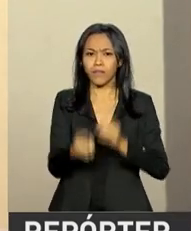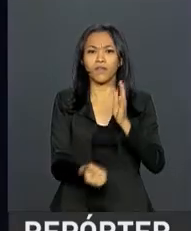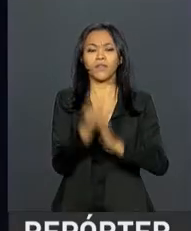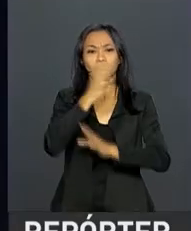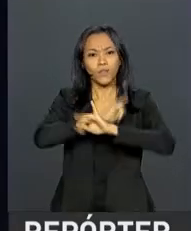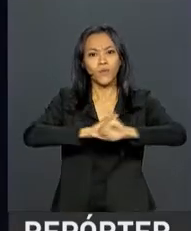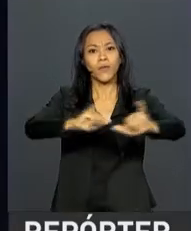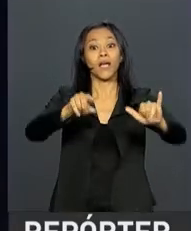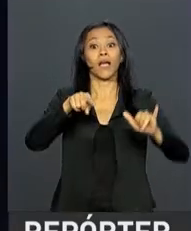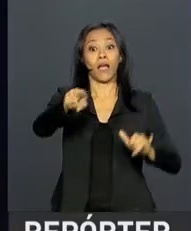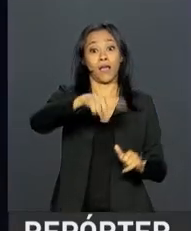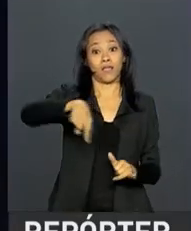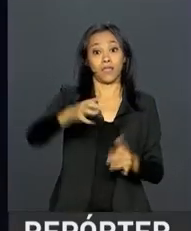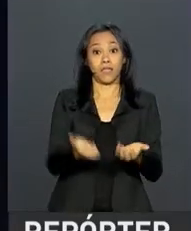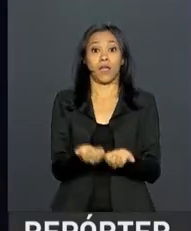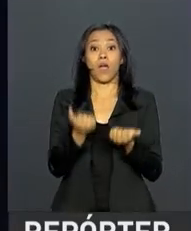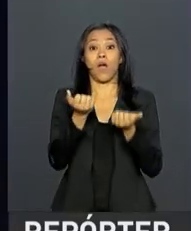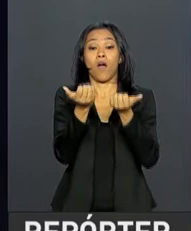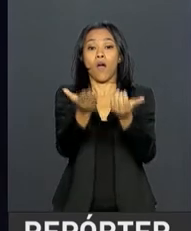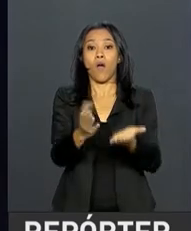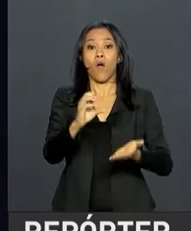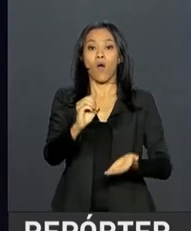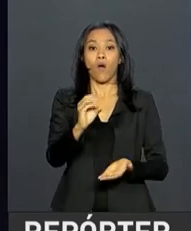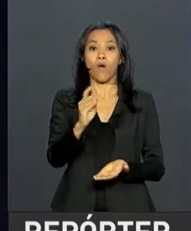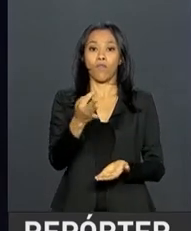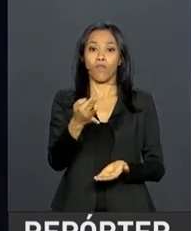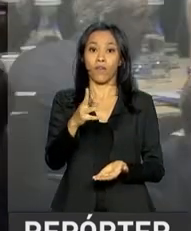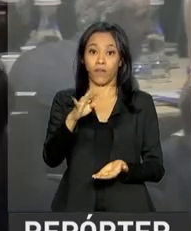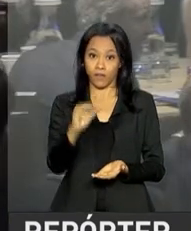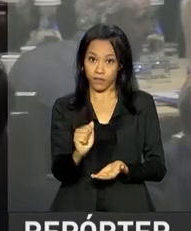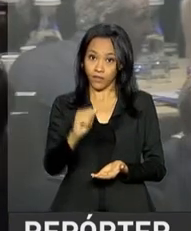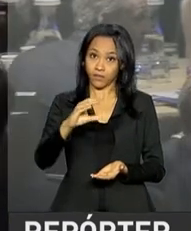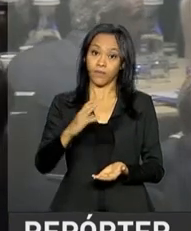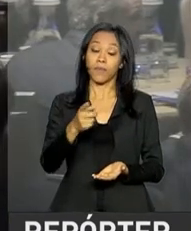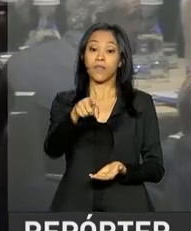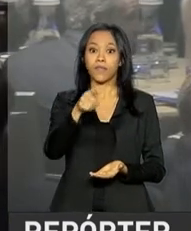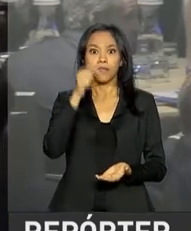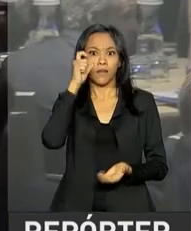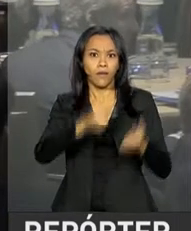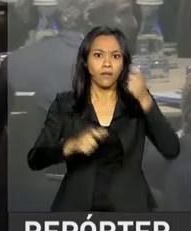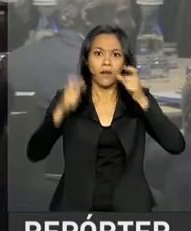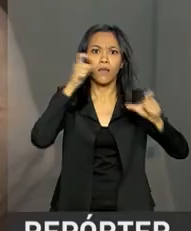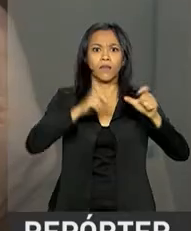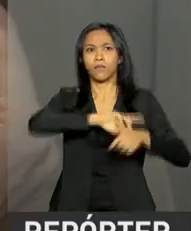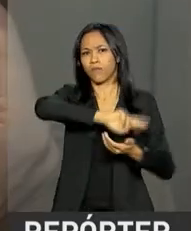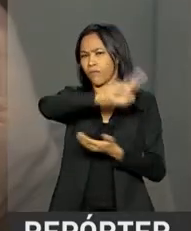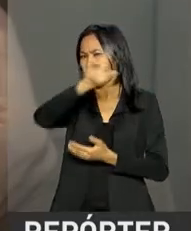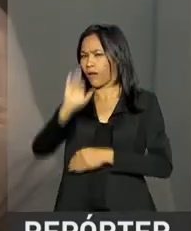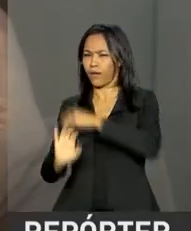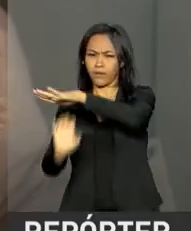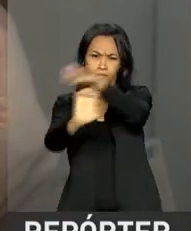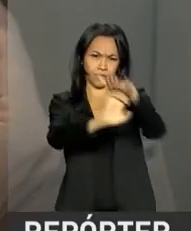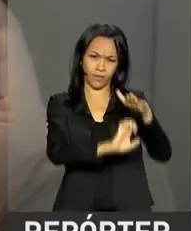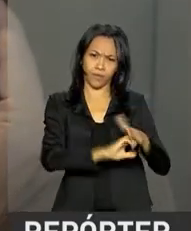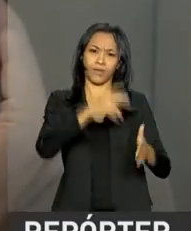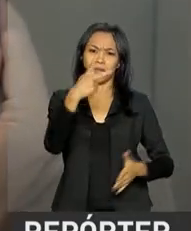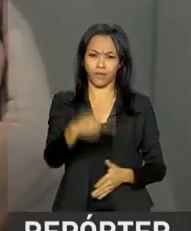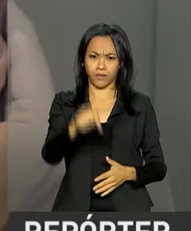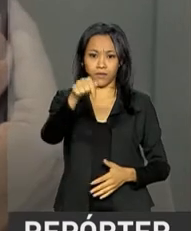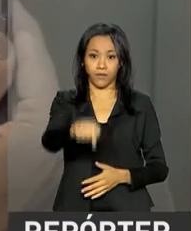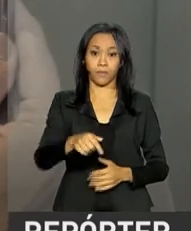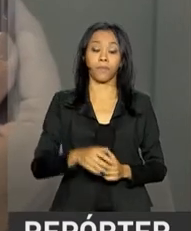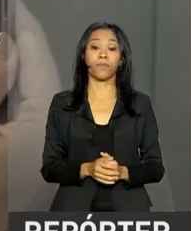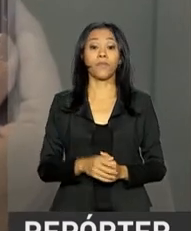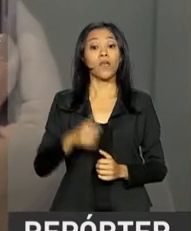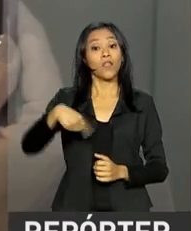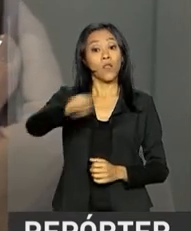empresa. O ministro Diogo Oliveira afirmou que a retomada do crescimento no Brasil tem atraído os investidores. Nós percebemos que há